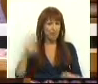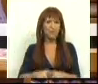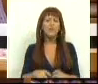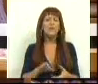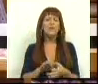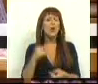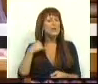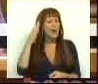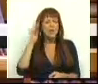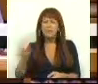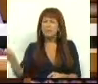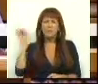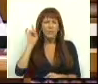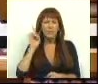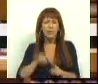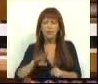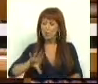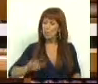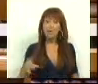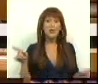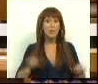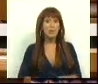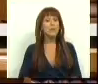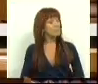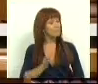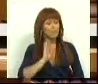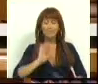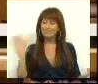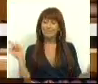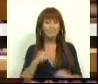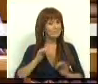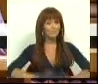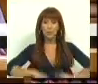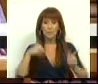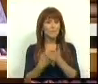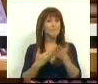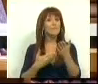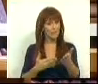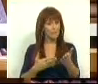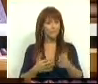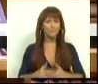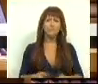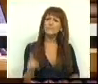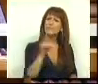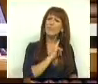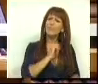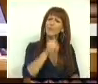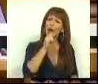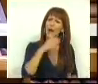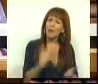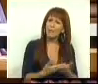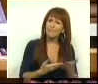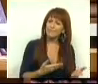que consideramos imprescindível para o país e inevitável para o seu desenvolvimento. Privatizar a